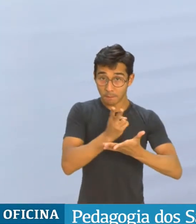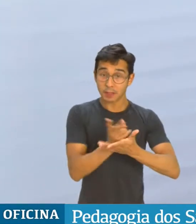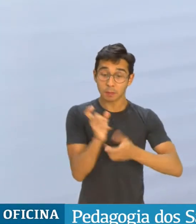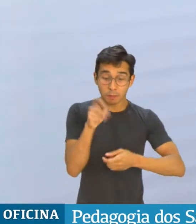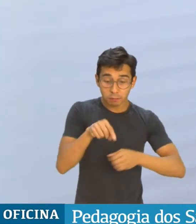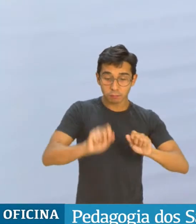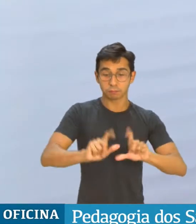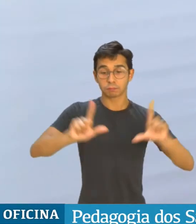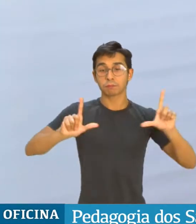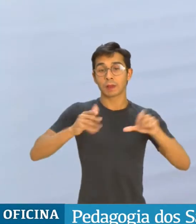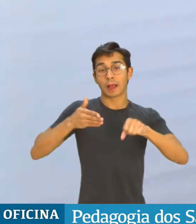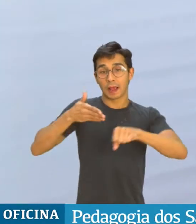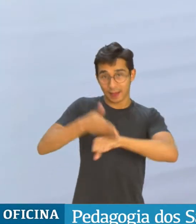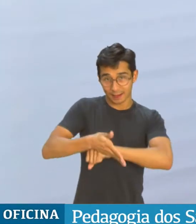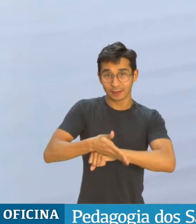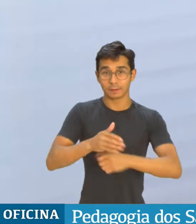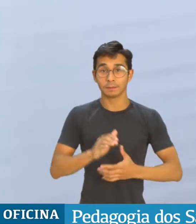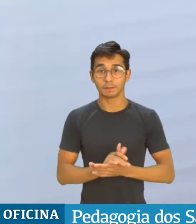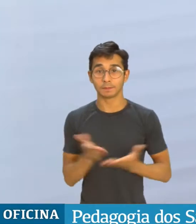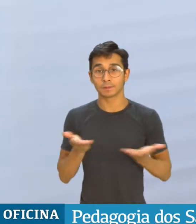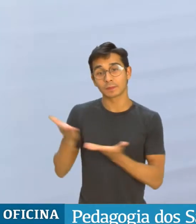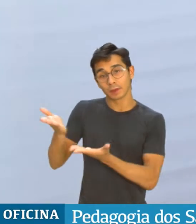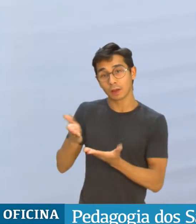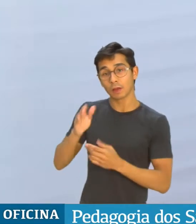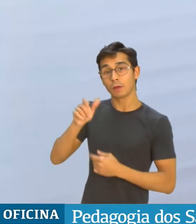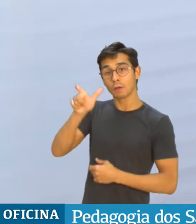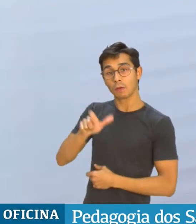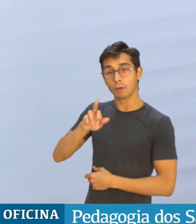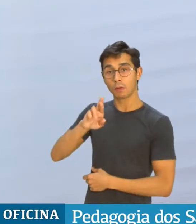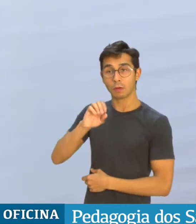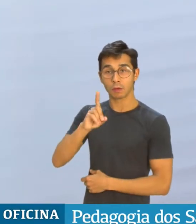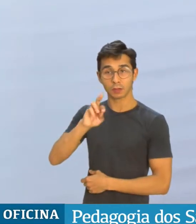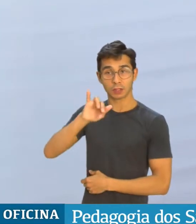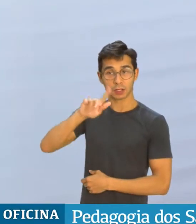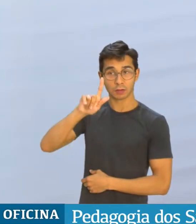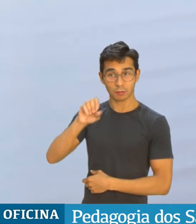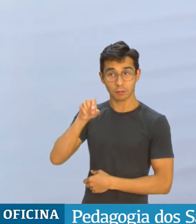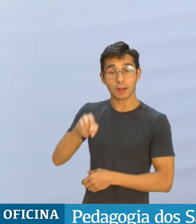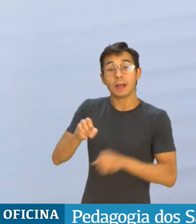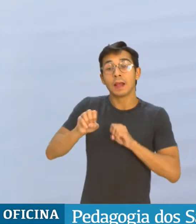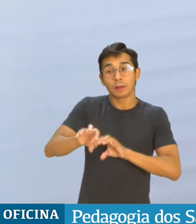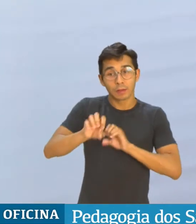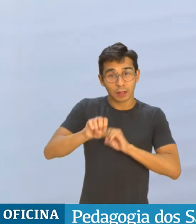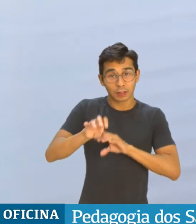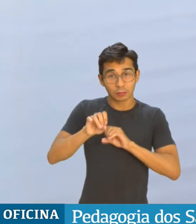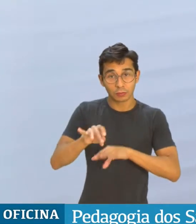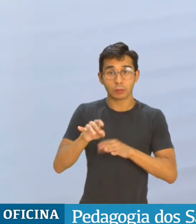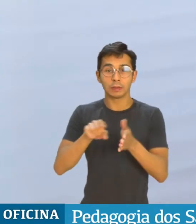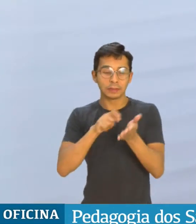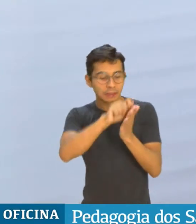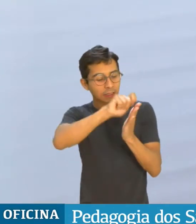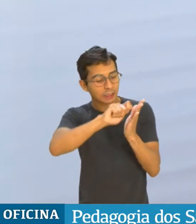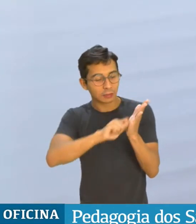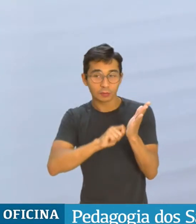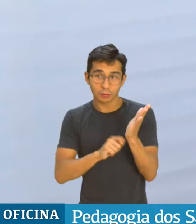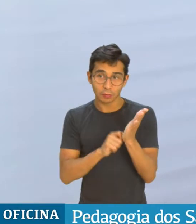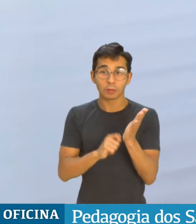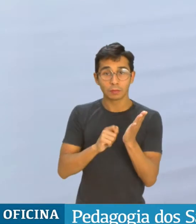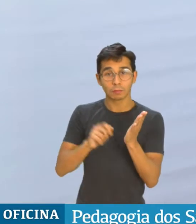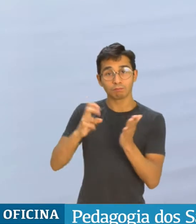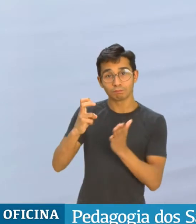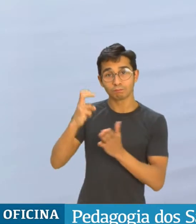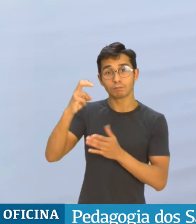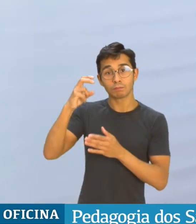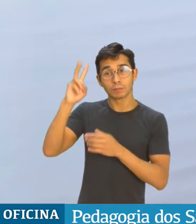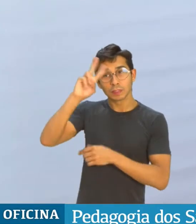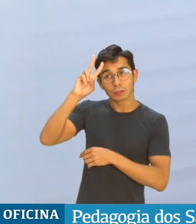a oficina, eu vou apresentar o Rodrigo Ciríaco, que é educador, escritor, historiador e produtor cultural. Ele é idealizador de